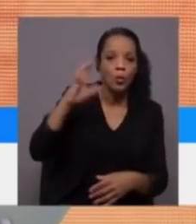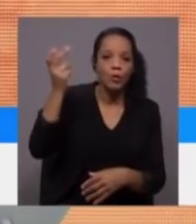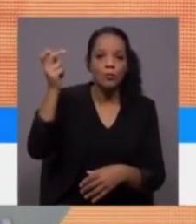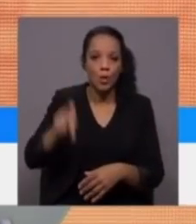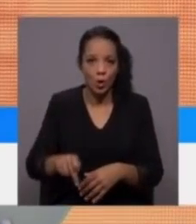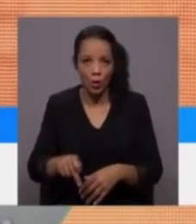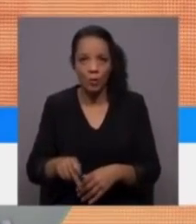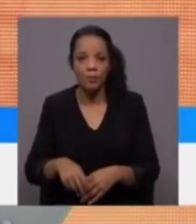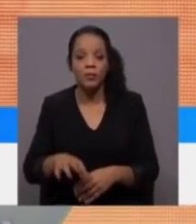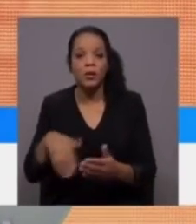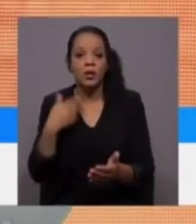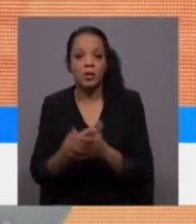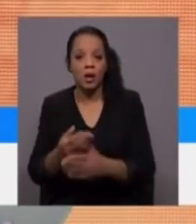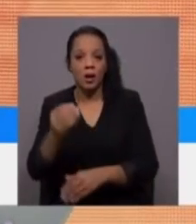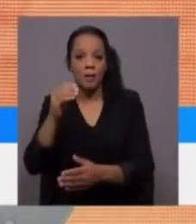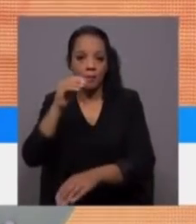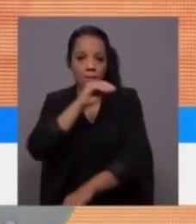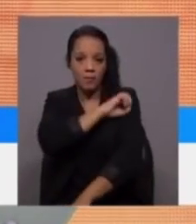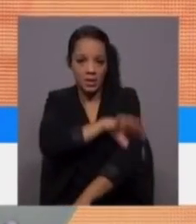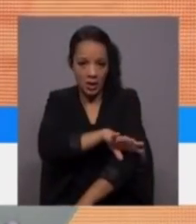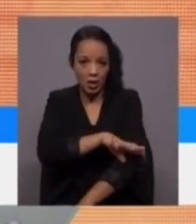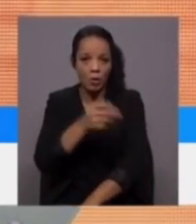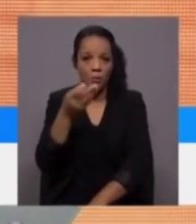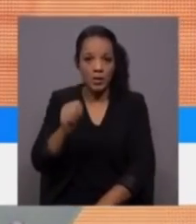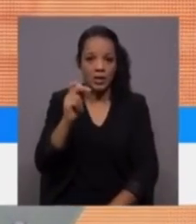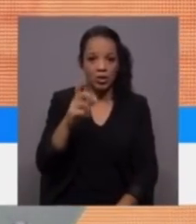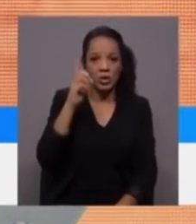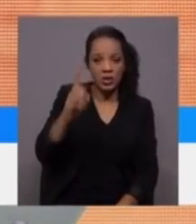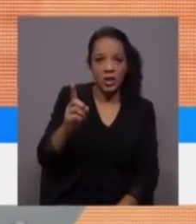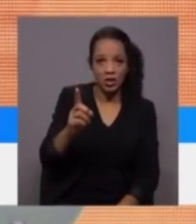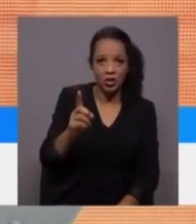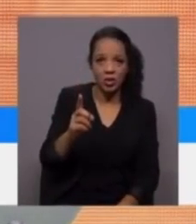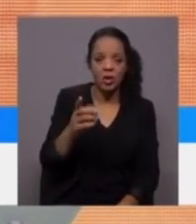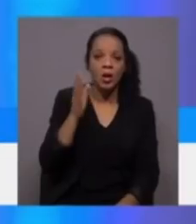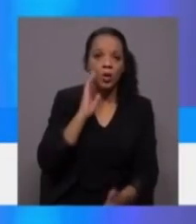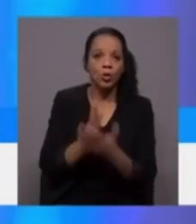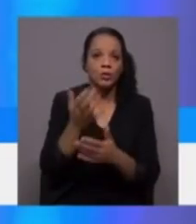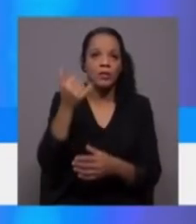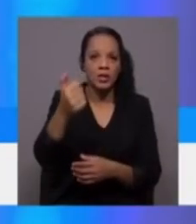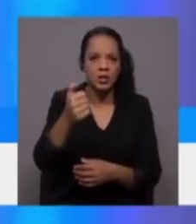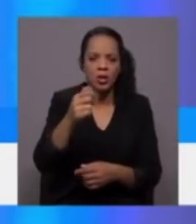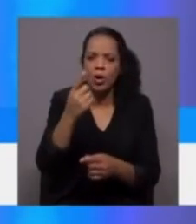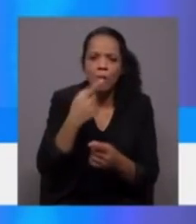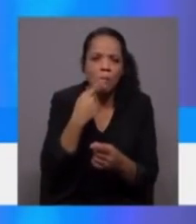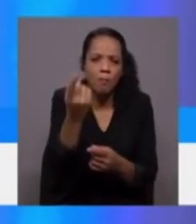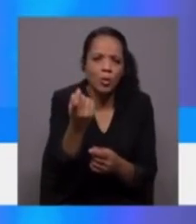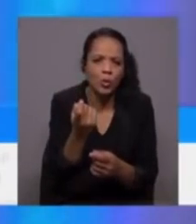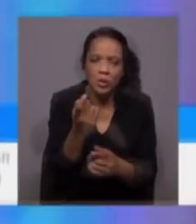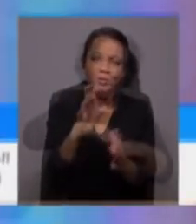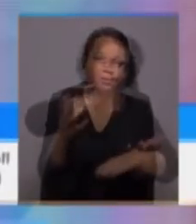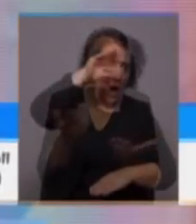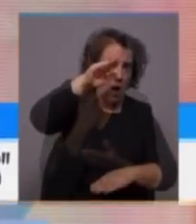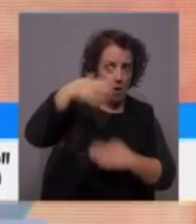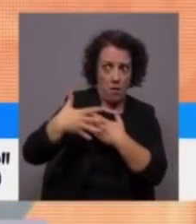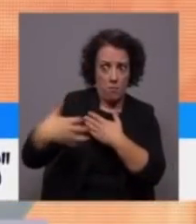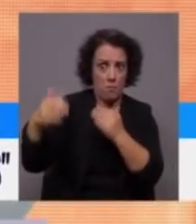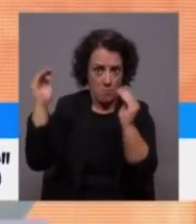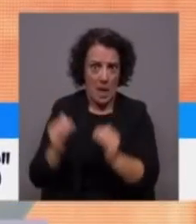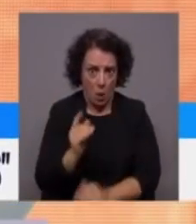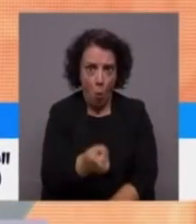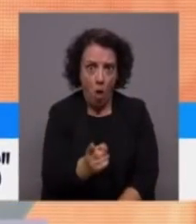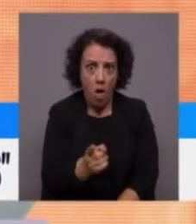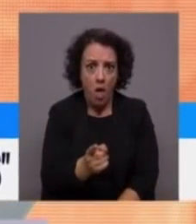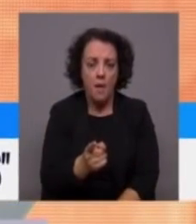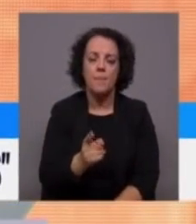aplicado produziu miséria e o PS está há seis anos Oscar astrônomo diferentes futuro então não fala agora lá no conselho não sabe o que eu